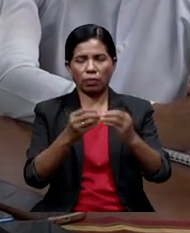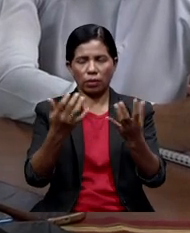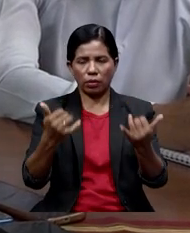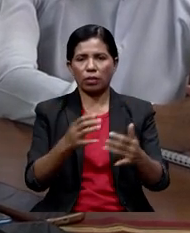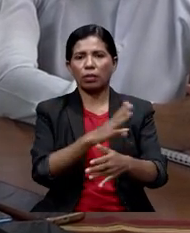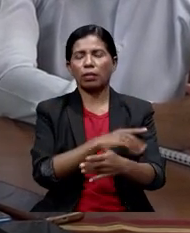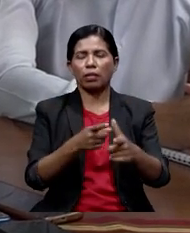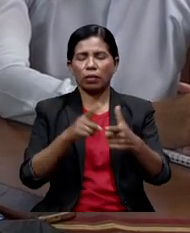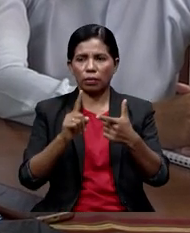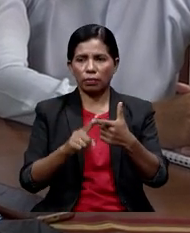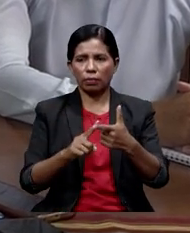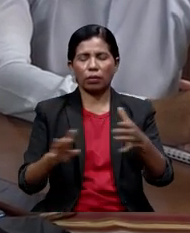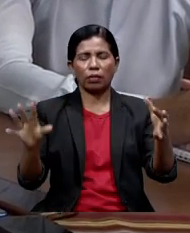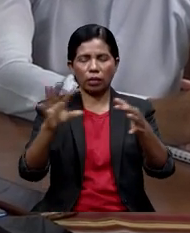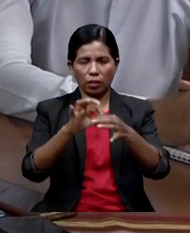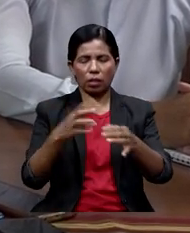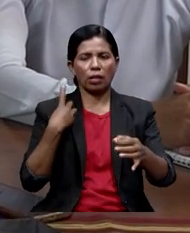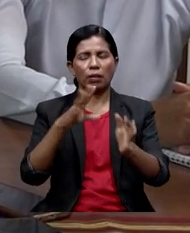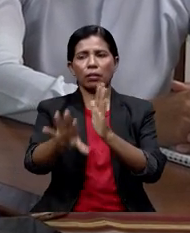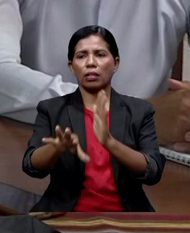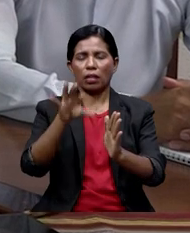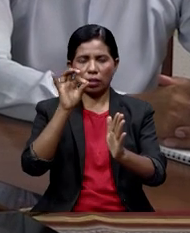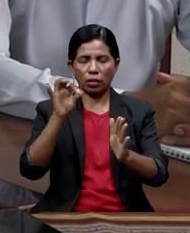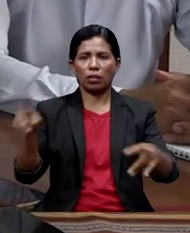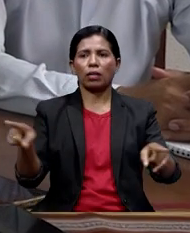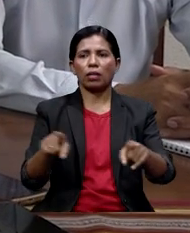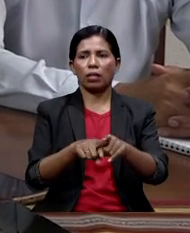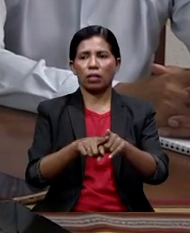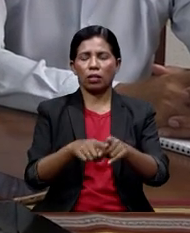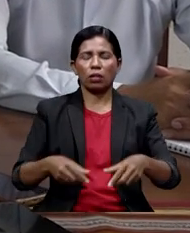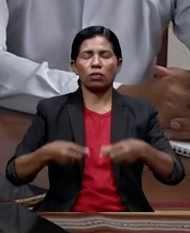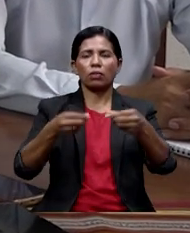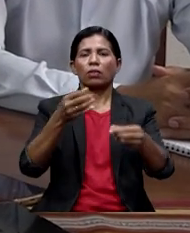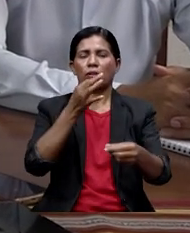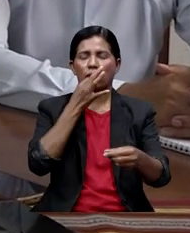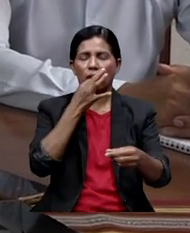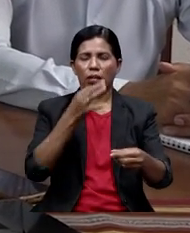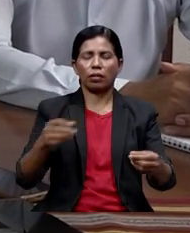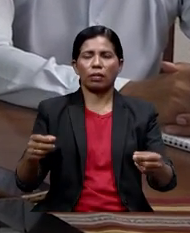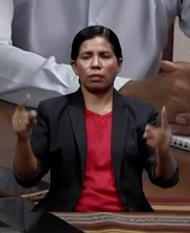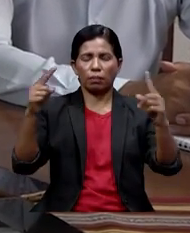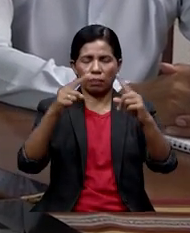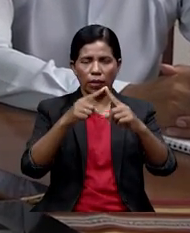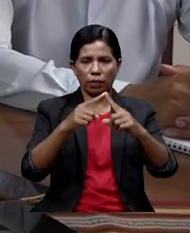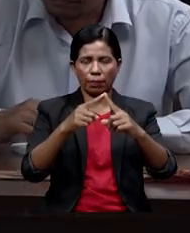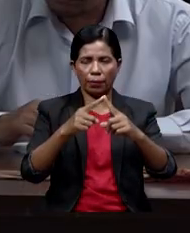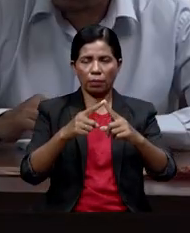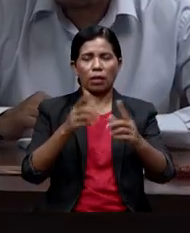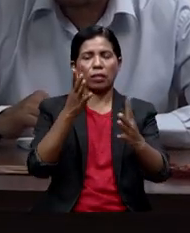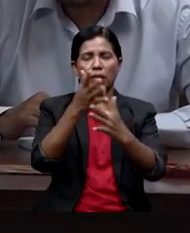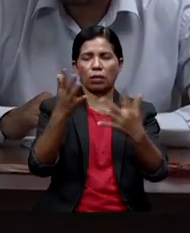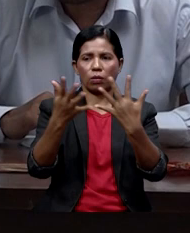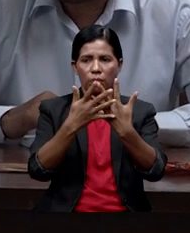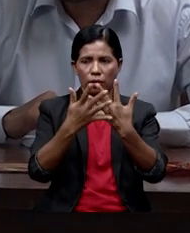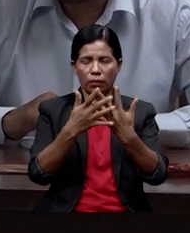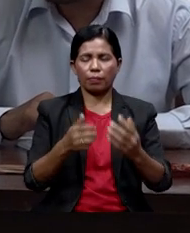mos idatan macami reta maca a supply hahan ba da prisão. Além de